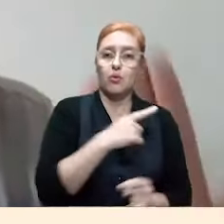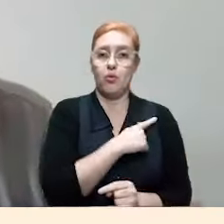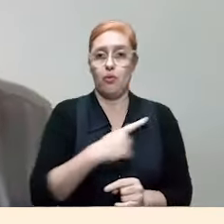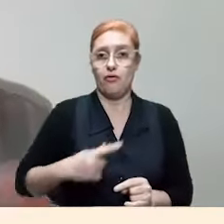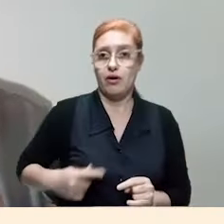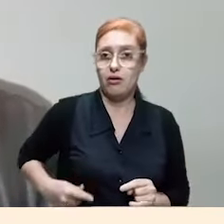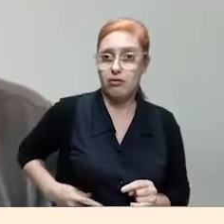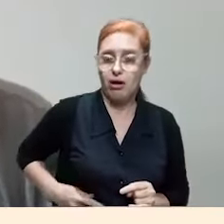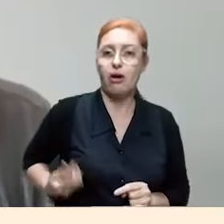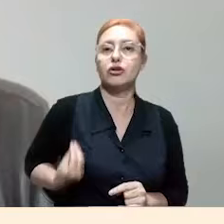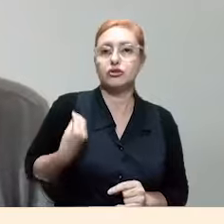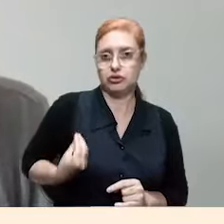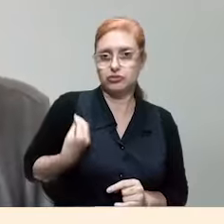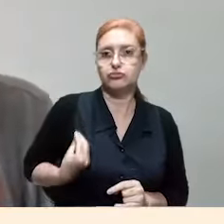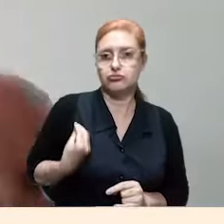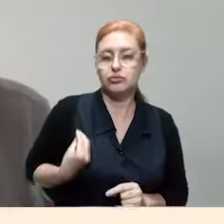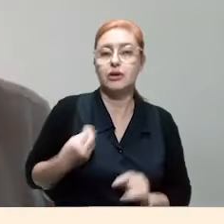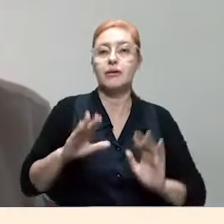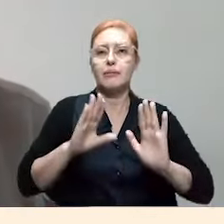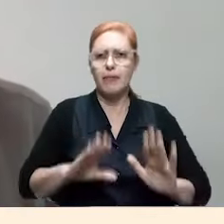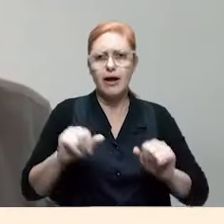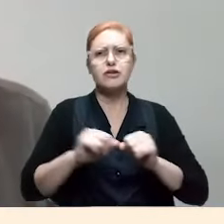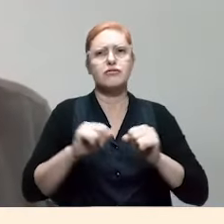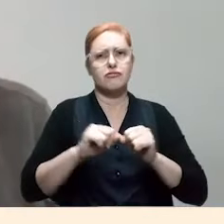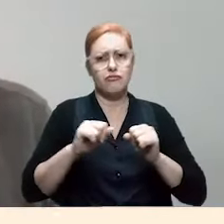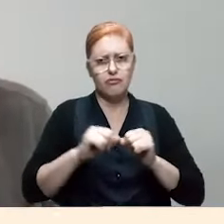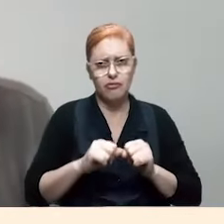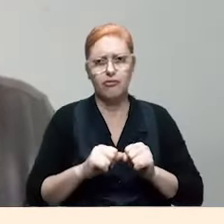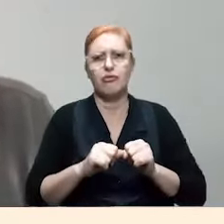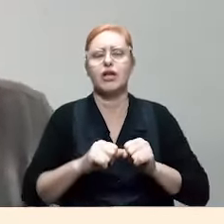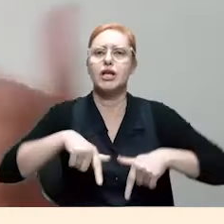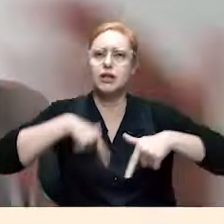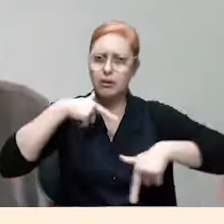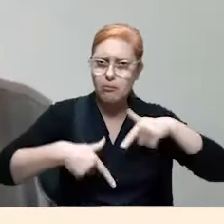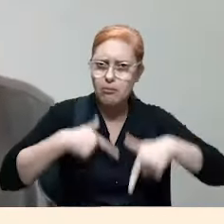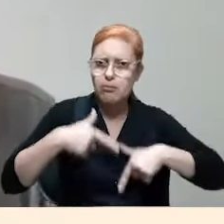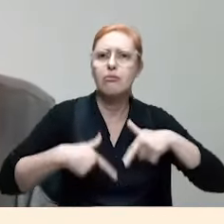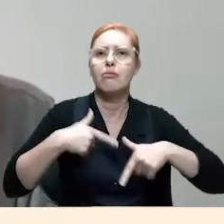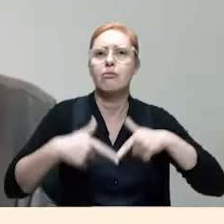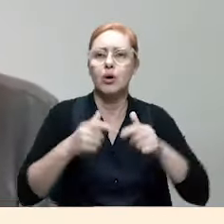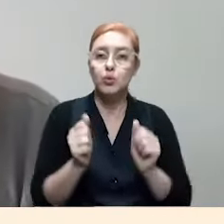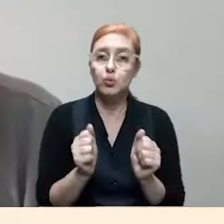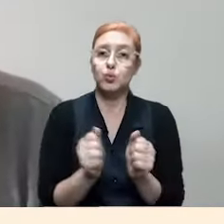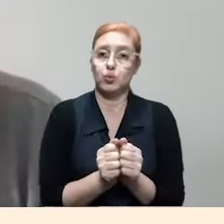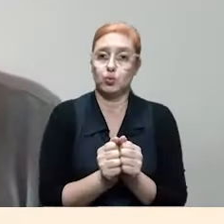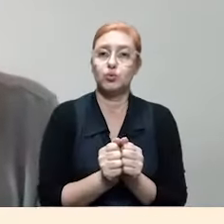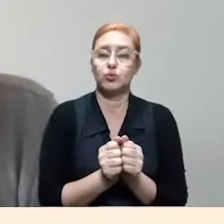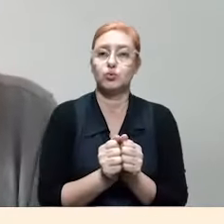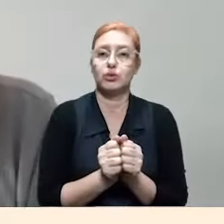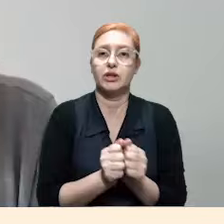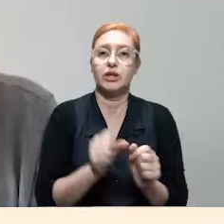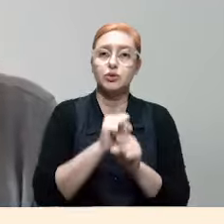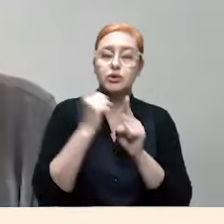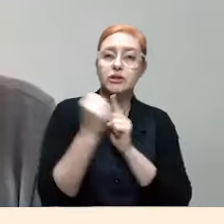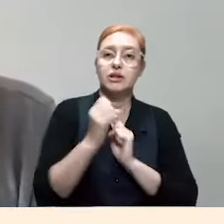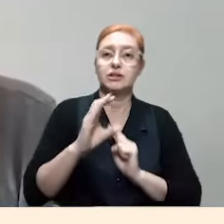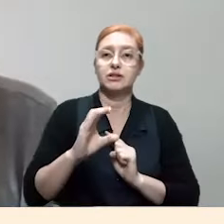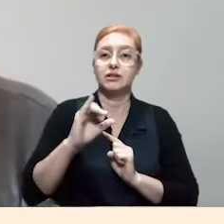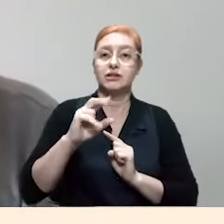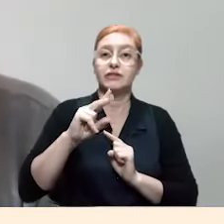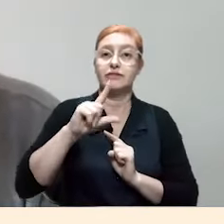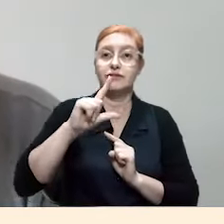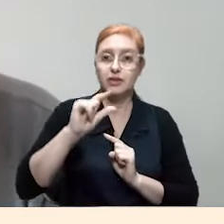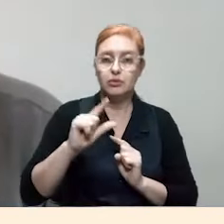organismo governamental existente na época, mas que fez todo o seu trabalho junto com